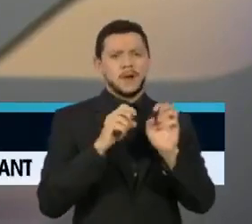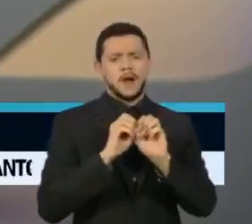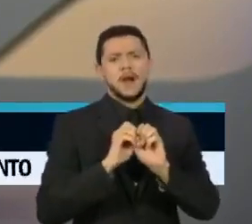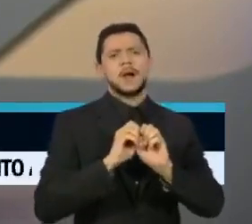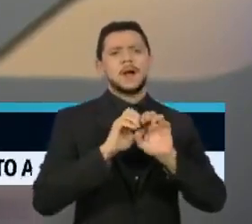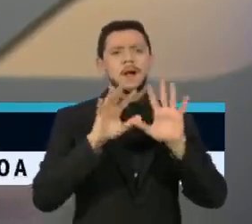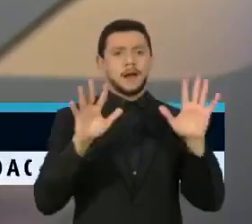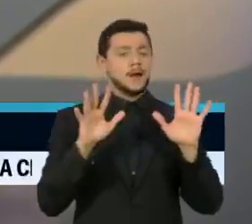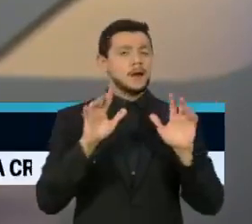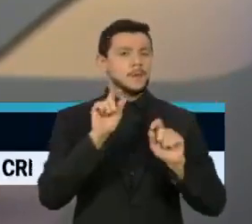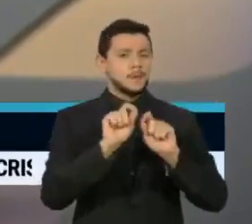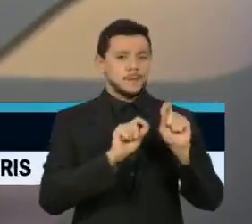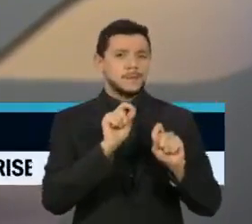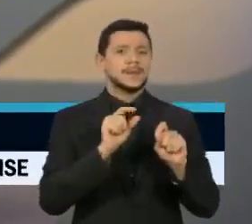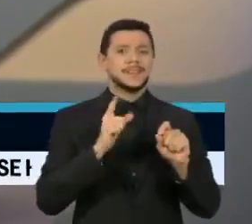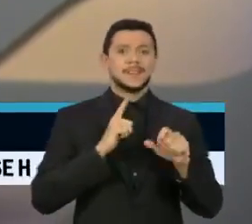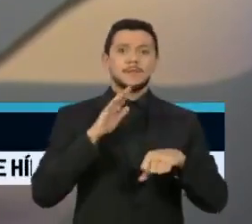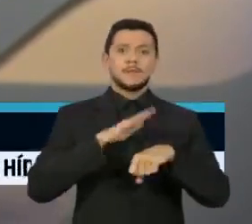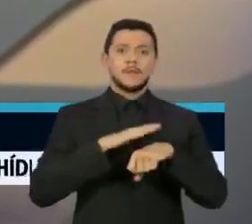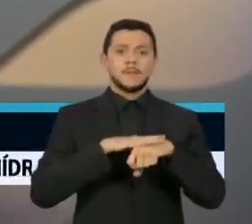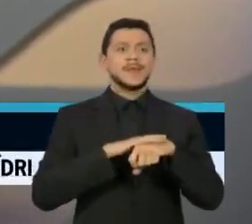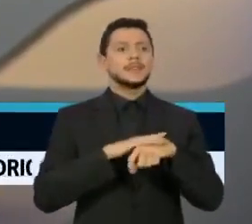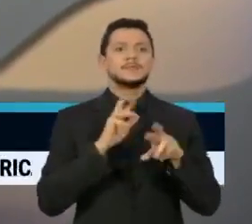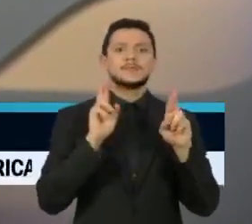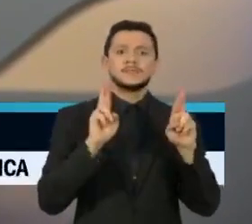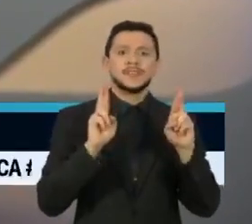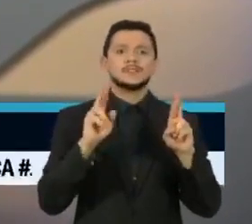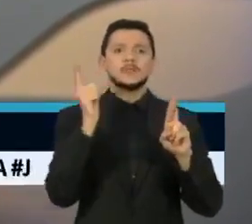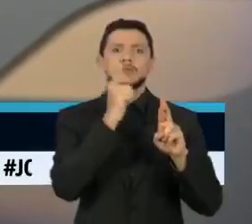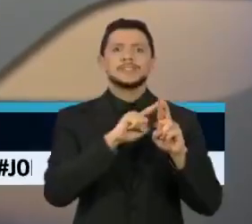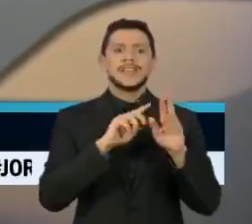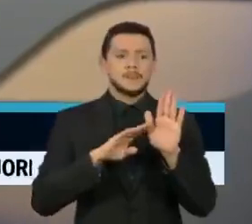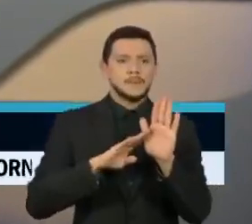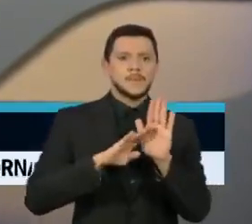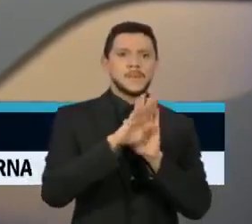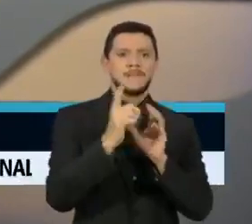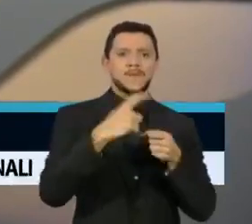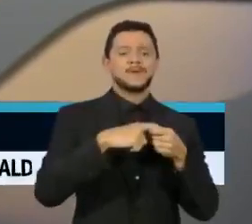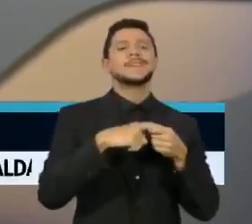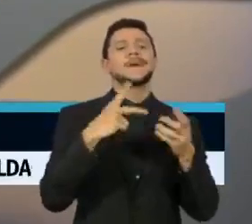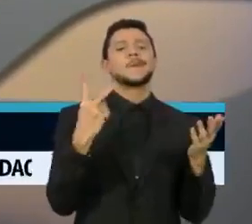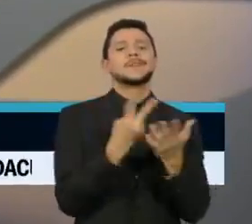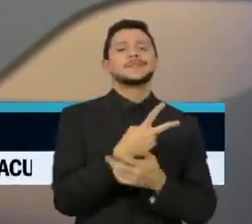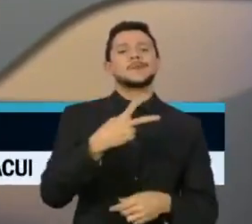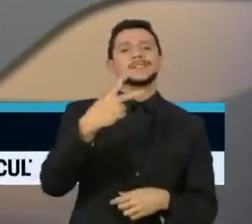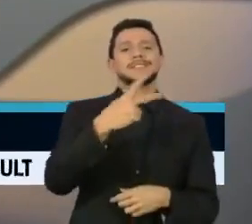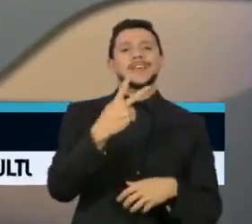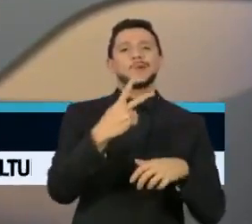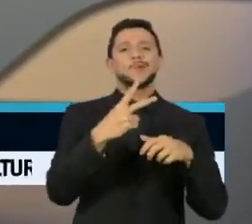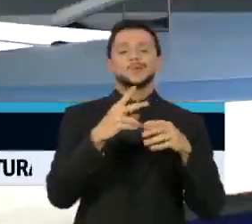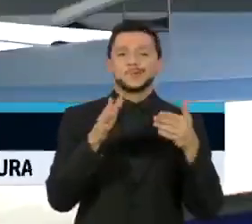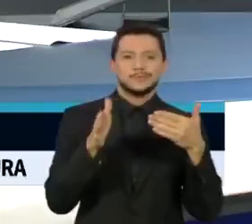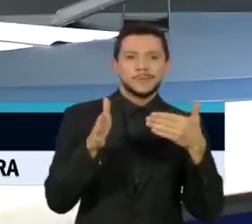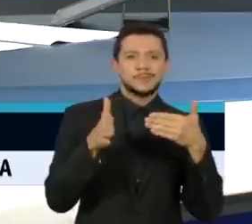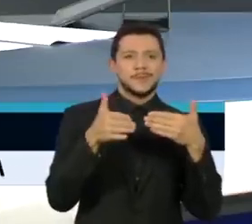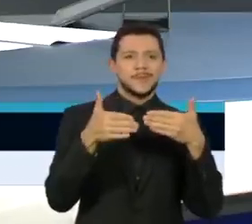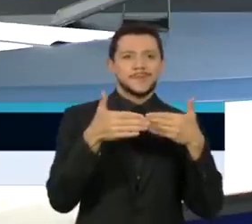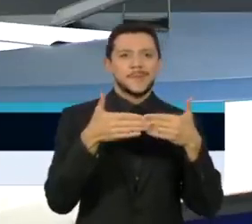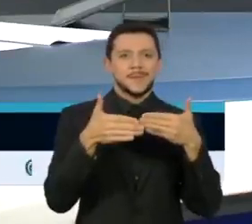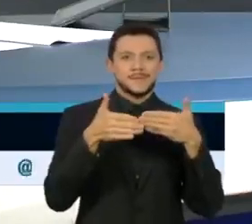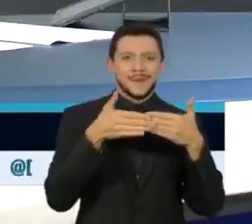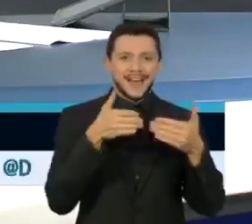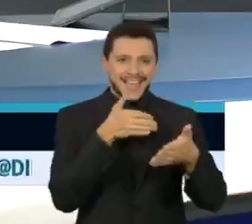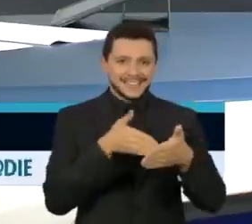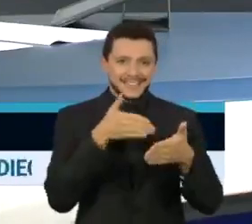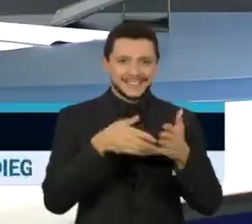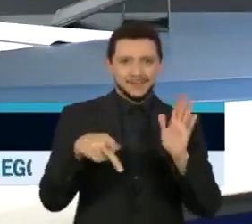em que houve a expectativa da recuperação E aí veio a segunda onda tem algumas pessoas começaram a